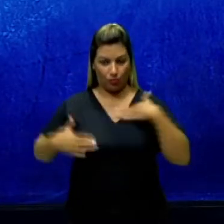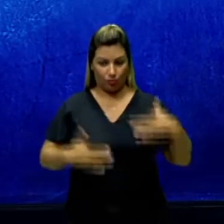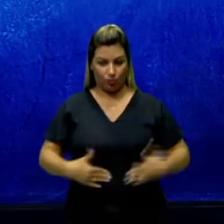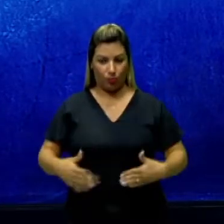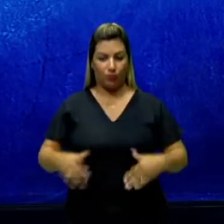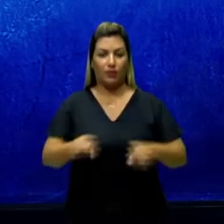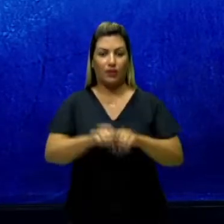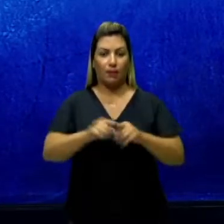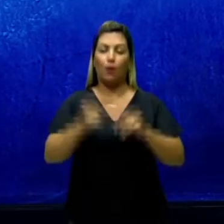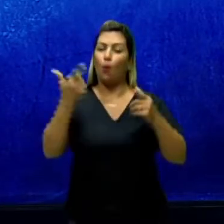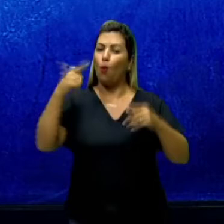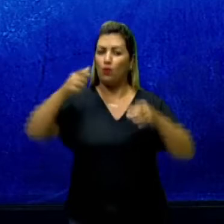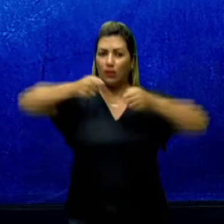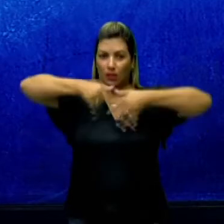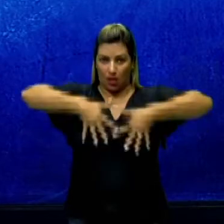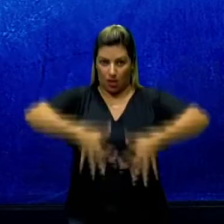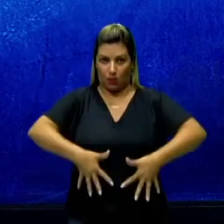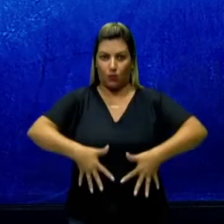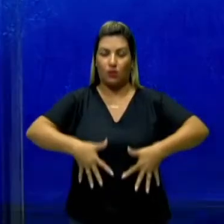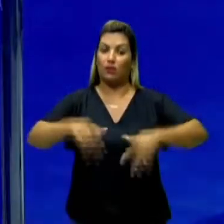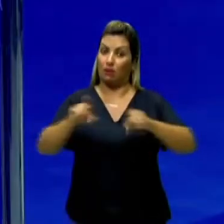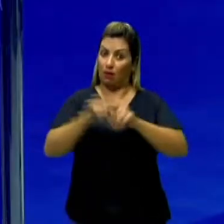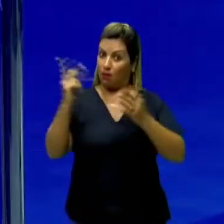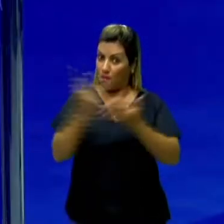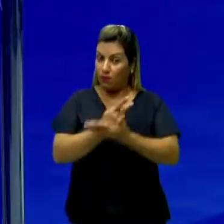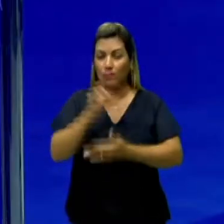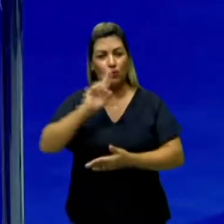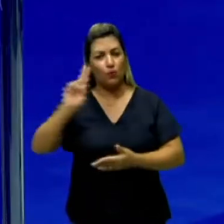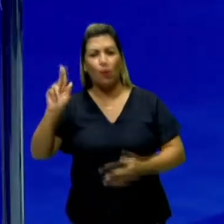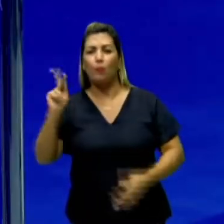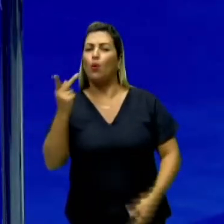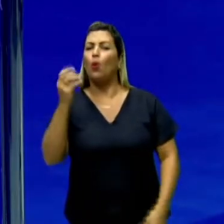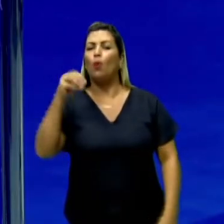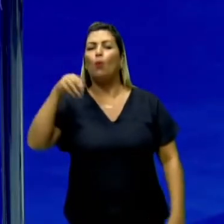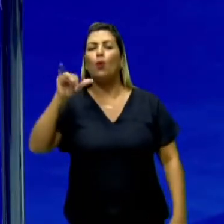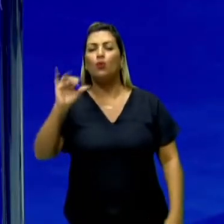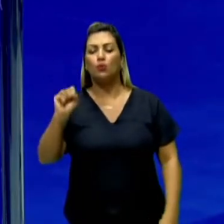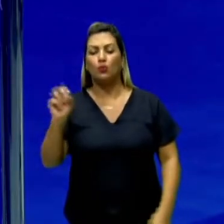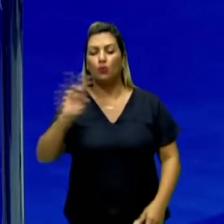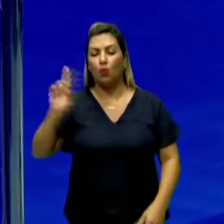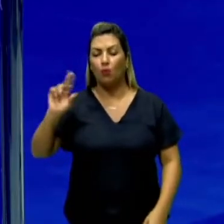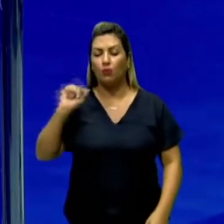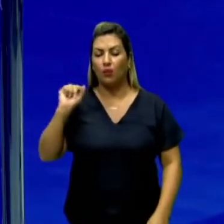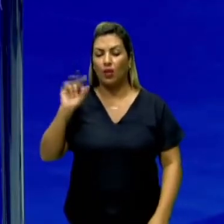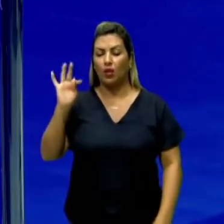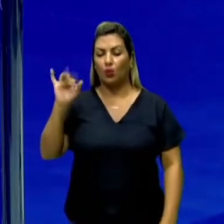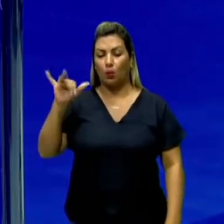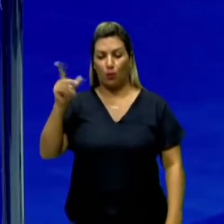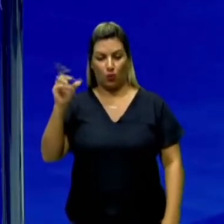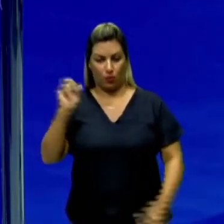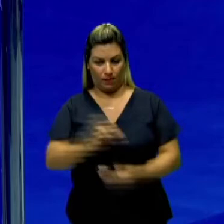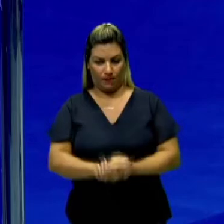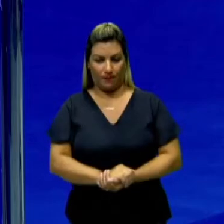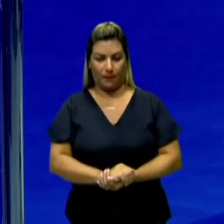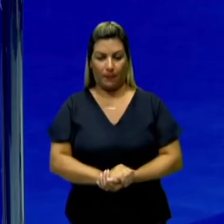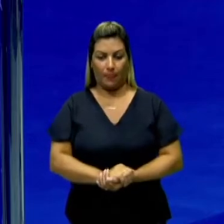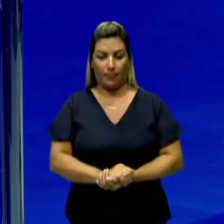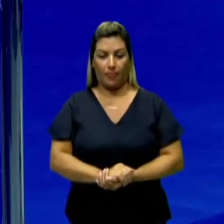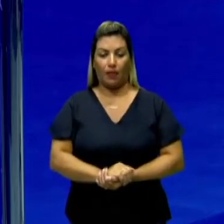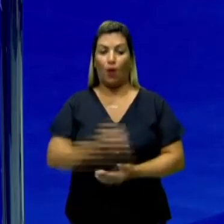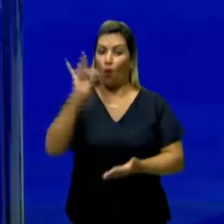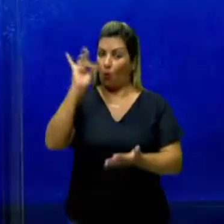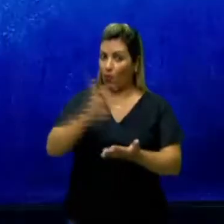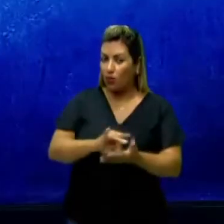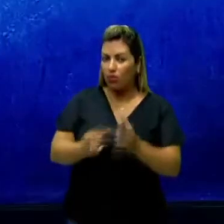em outras glândulas. Quando isso acontece, nós chamamos esses hormônios de trópicos. Sobre a sua origem